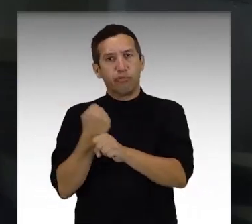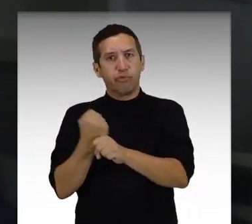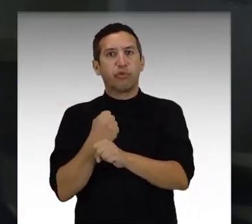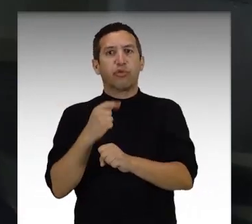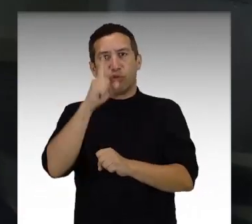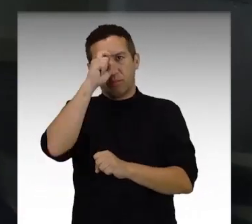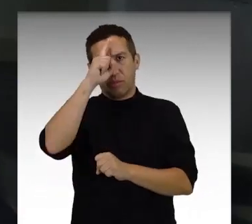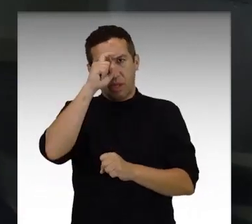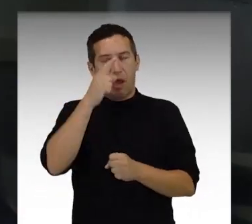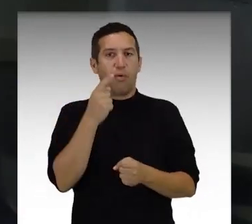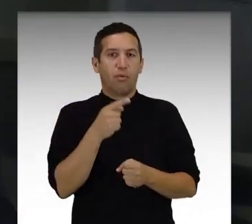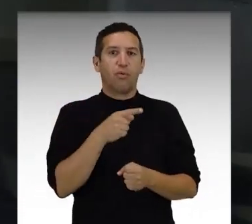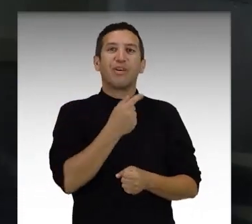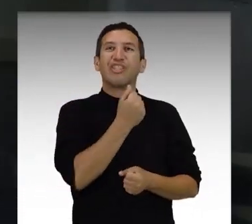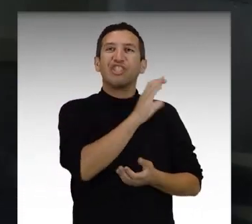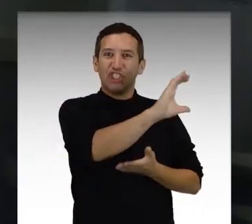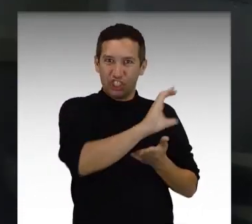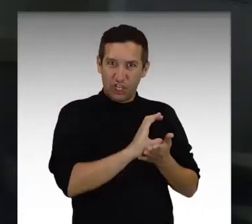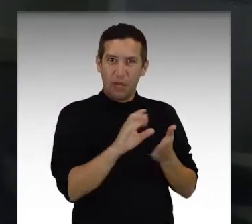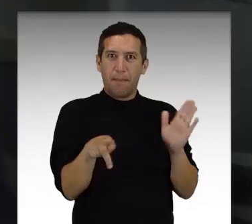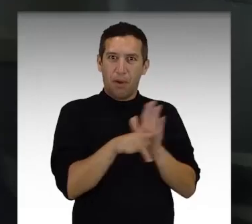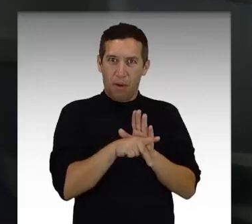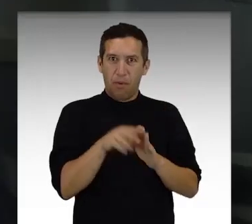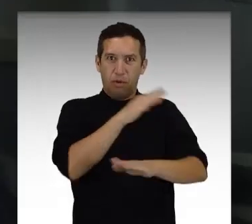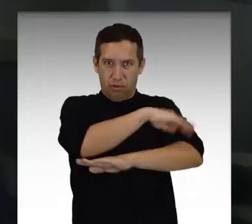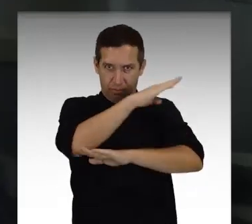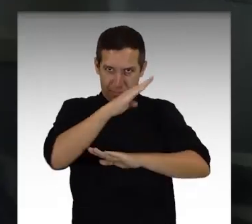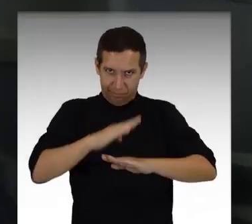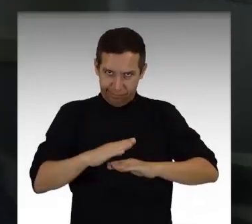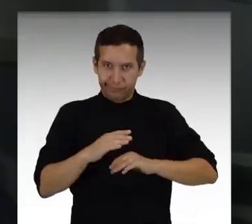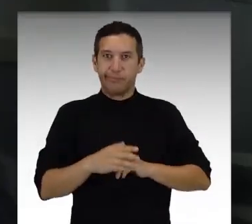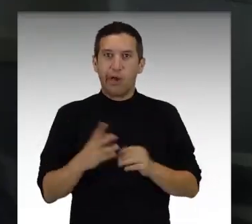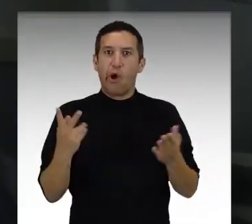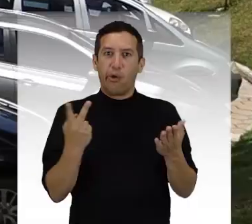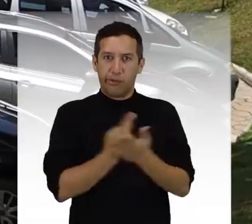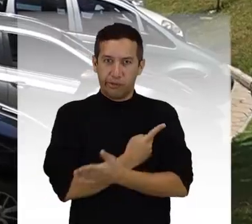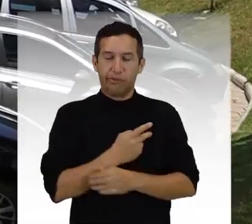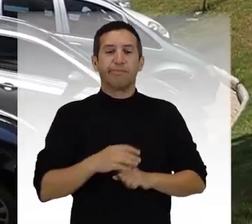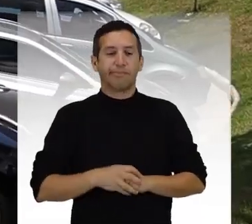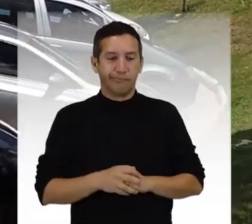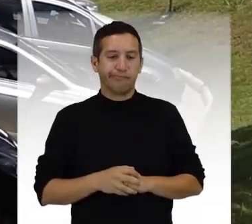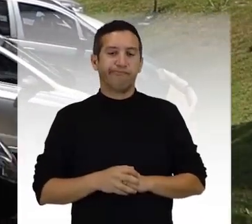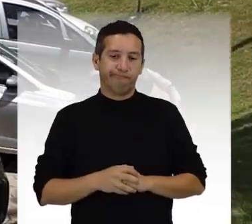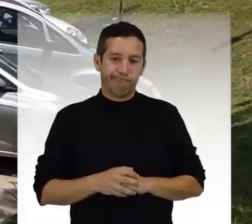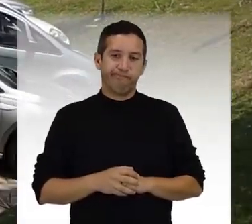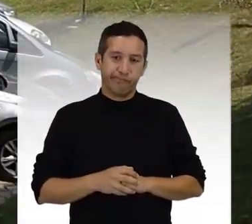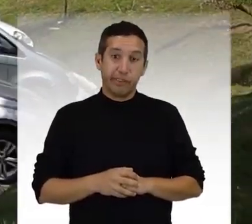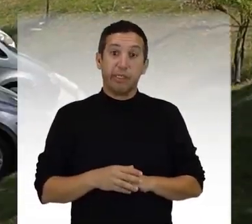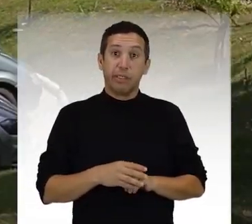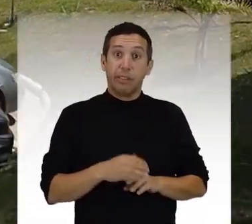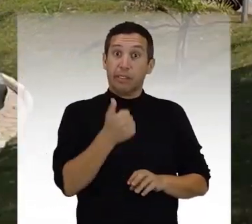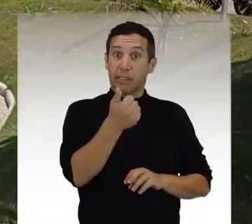trabalho. Nós construímos hospitais com esses recursos.